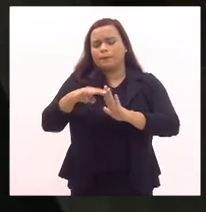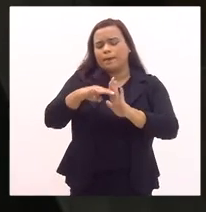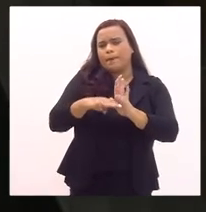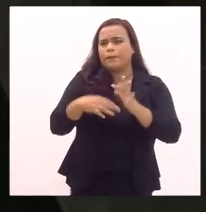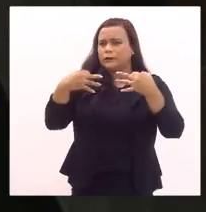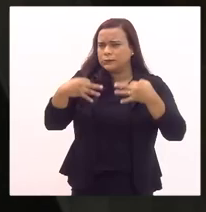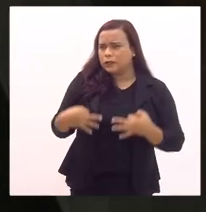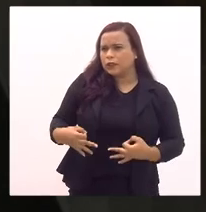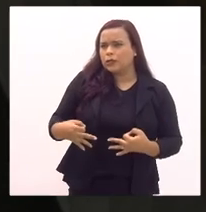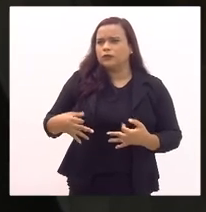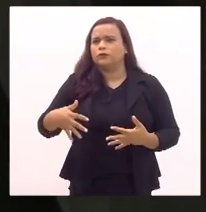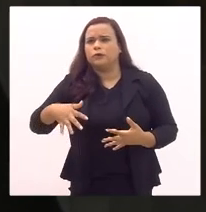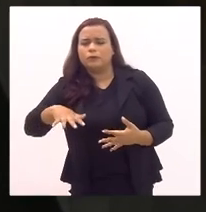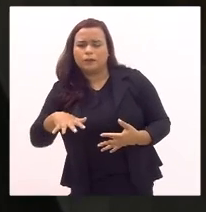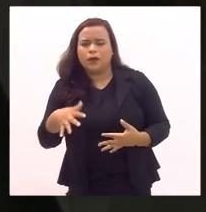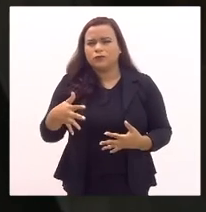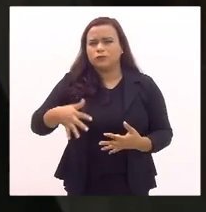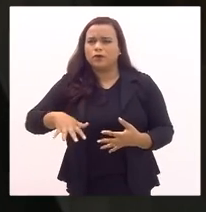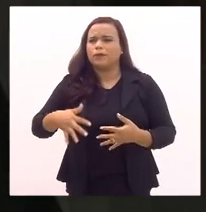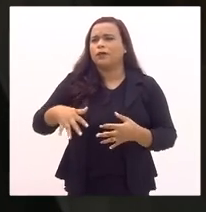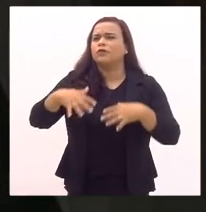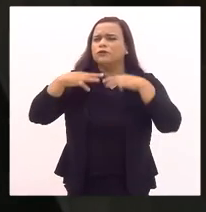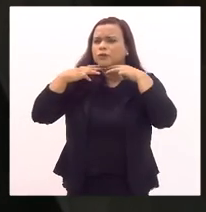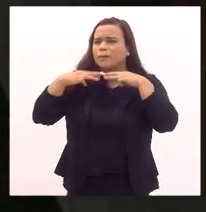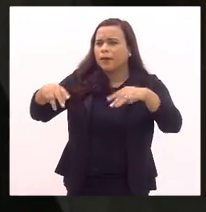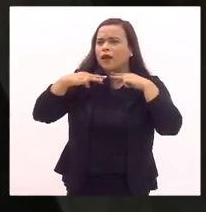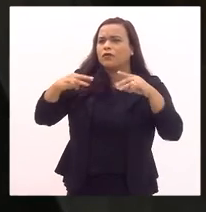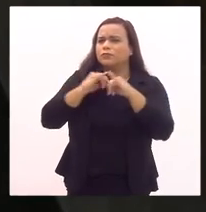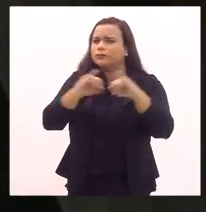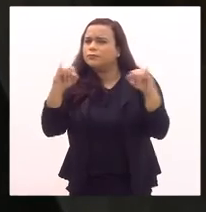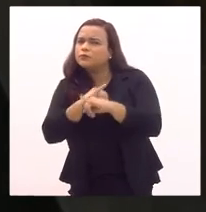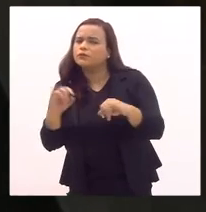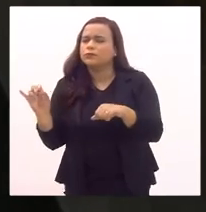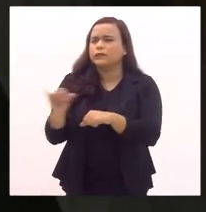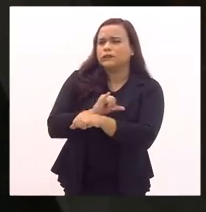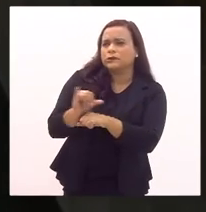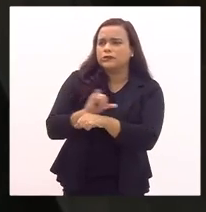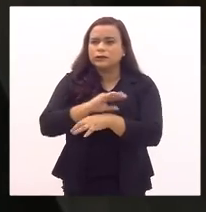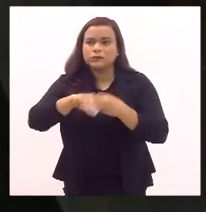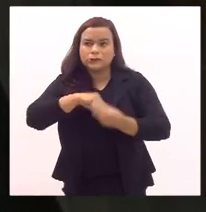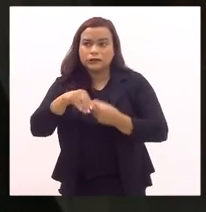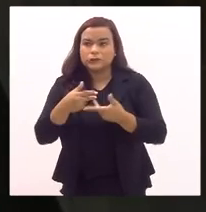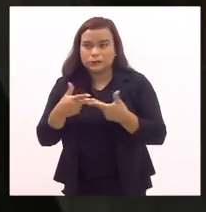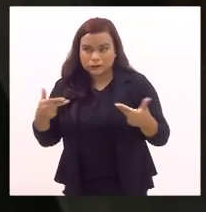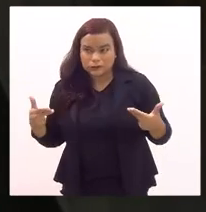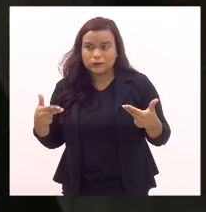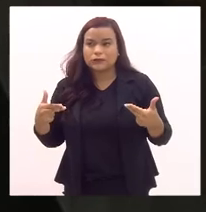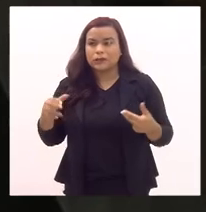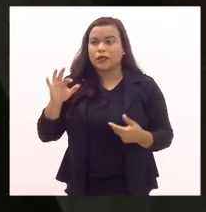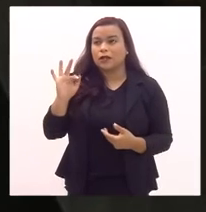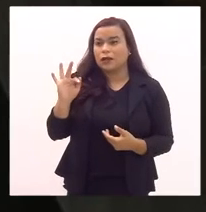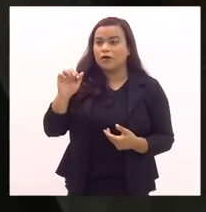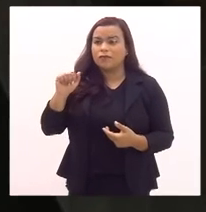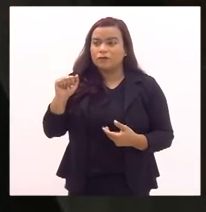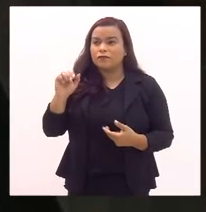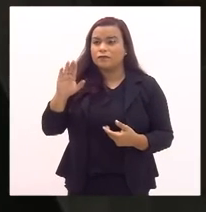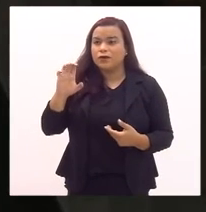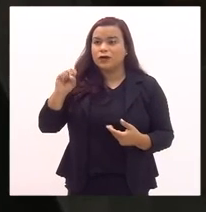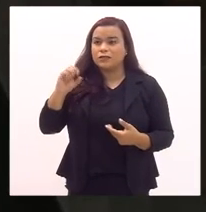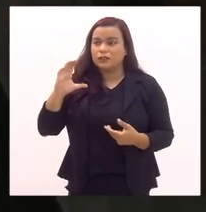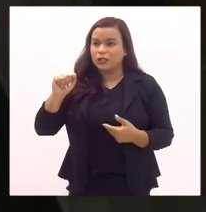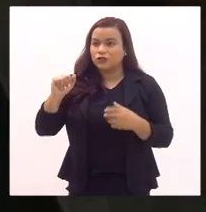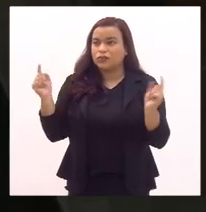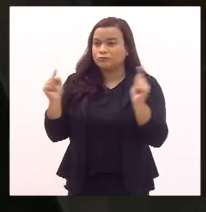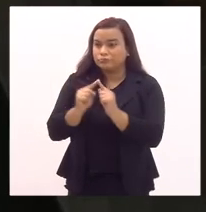mais ou menos marketeira mais ou menos enfim é fácil cesca de privatização